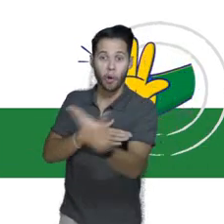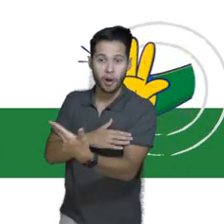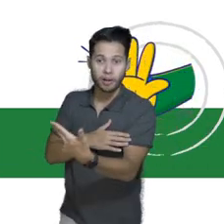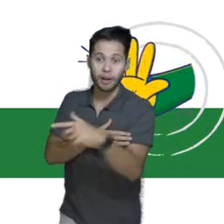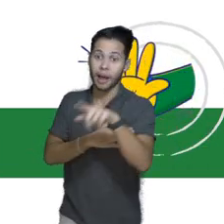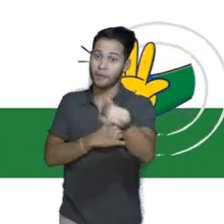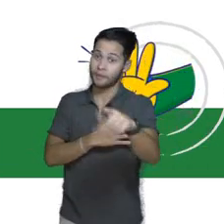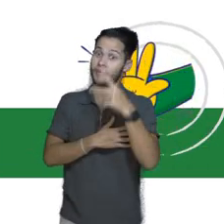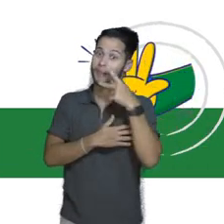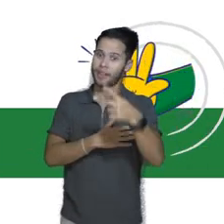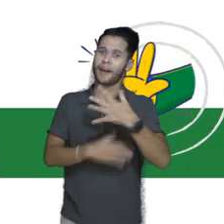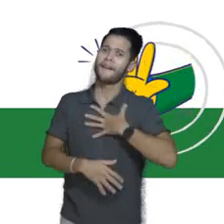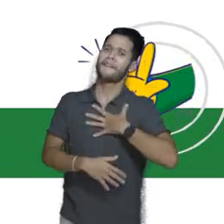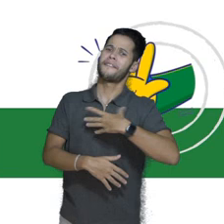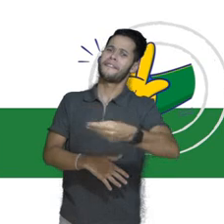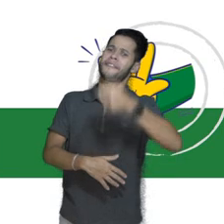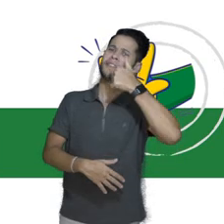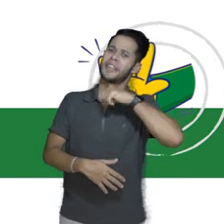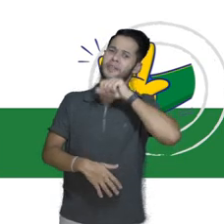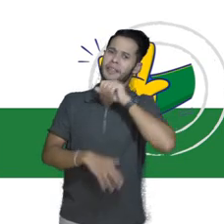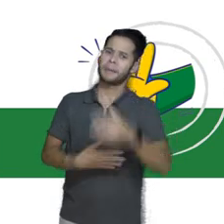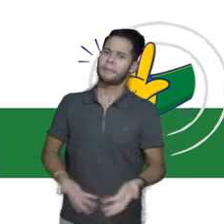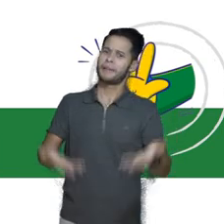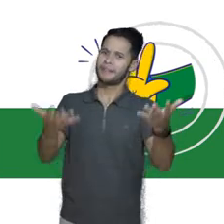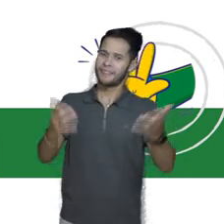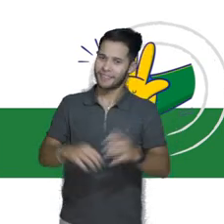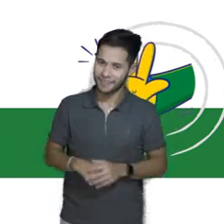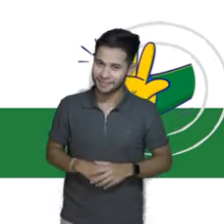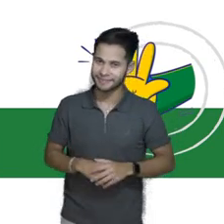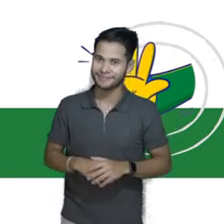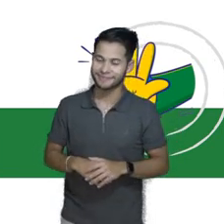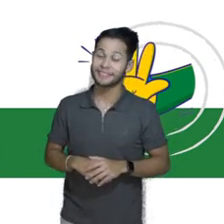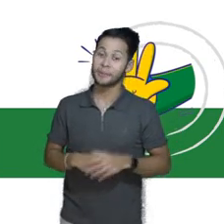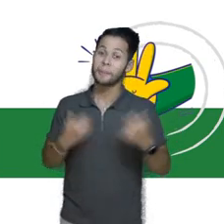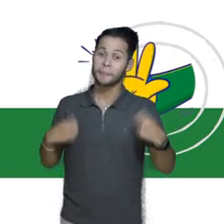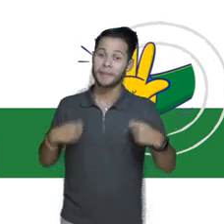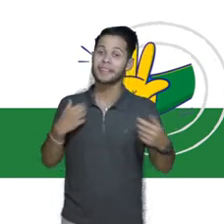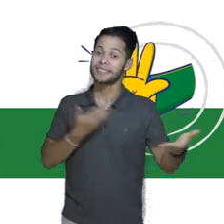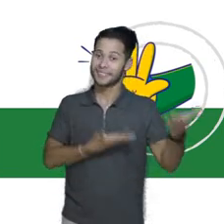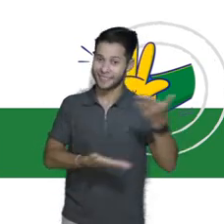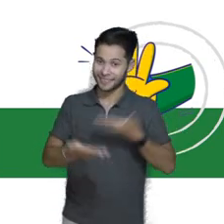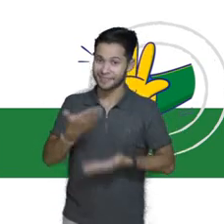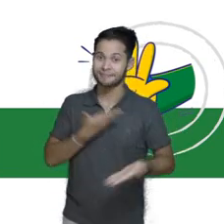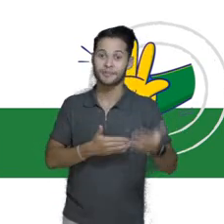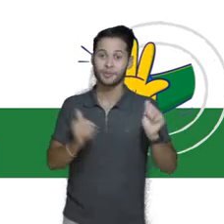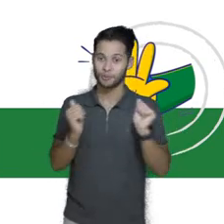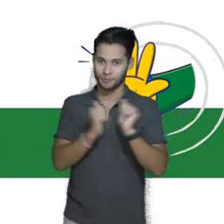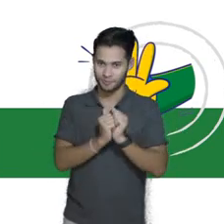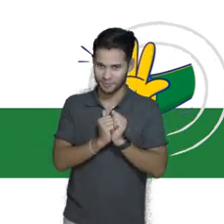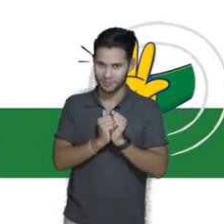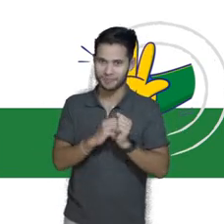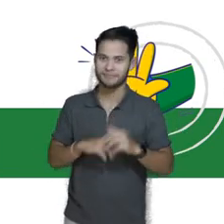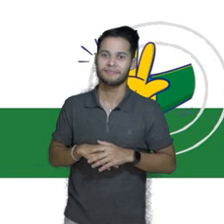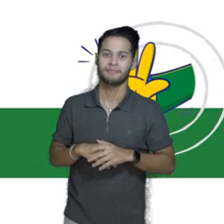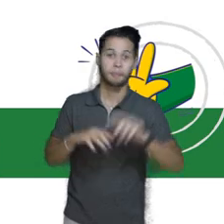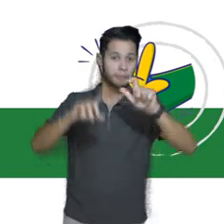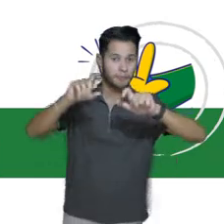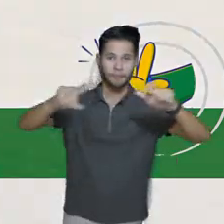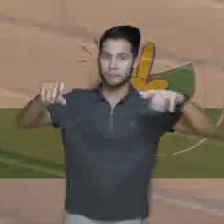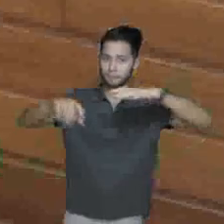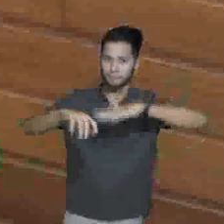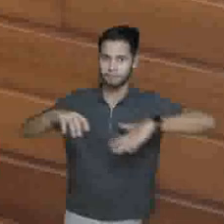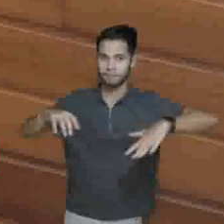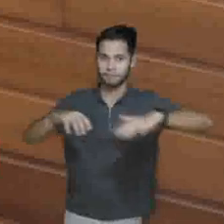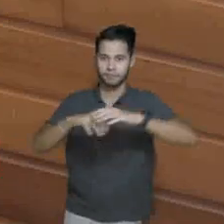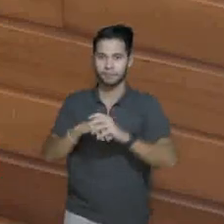não fazer mais regra porque ninguém respeita a regra aí vem a responsabilidade coletiva e social Essa é o que nós estamos plantando hoje aqui